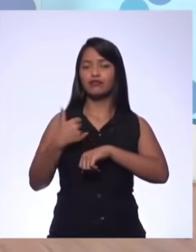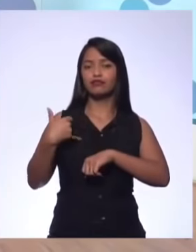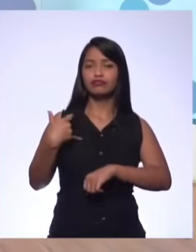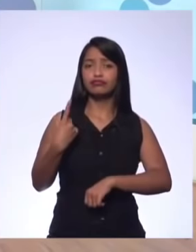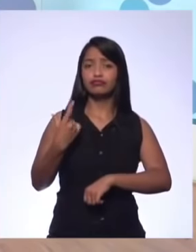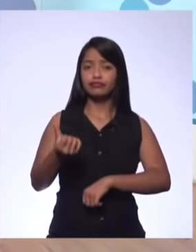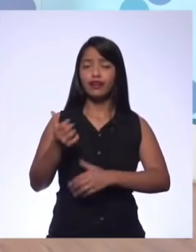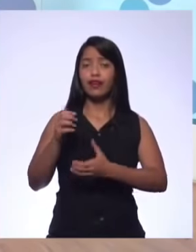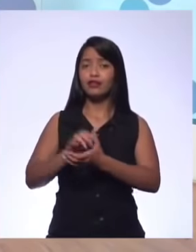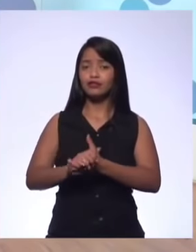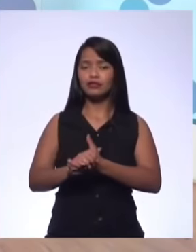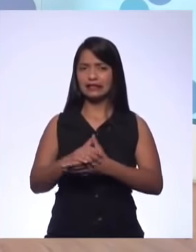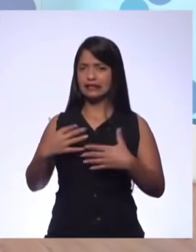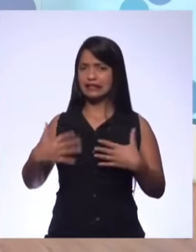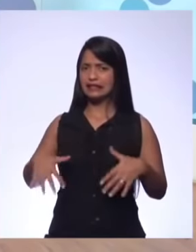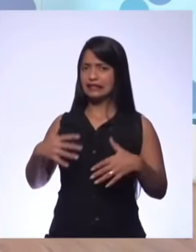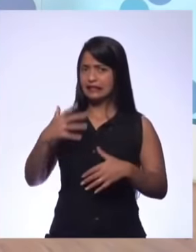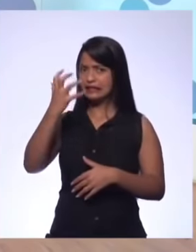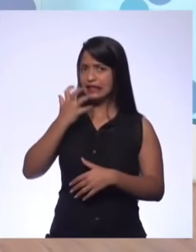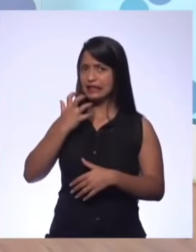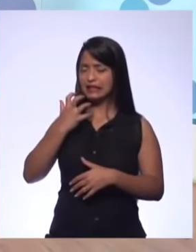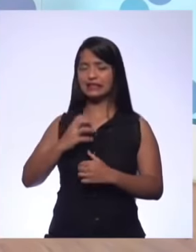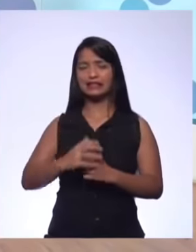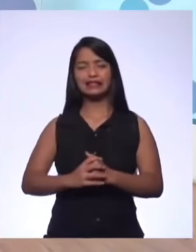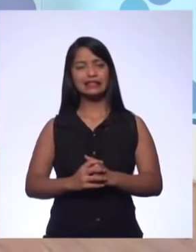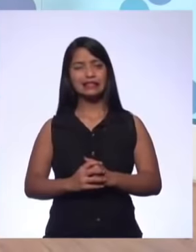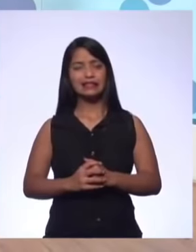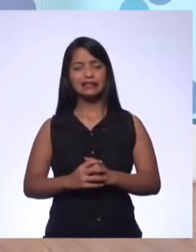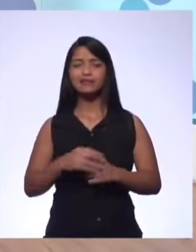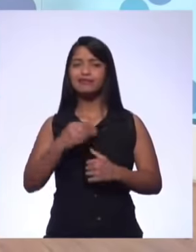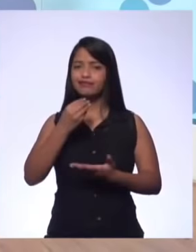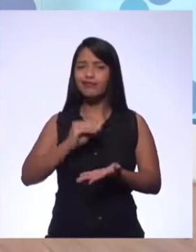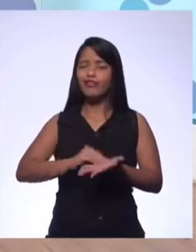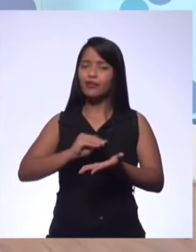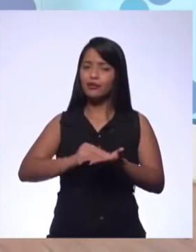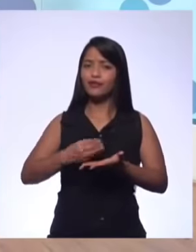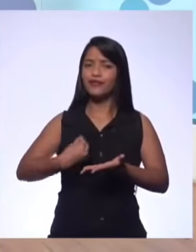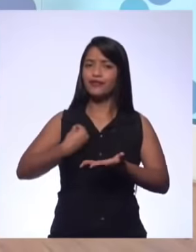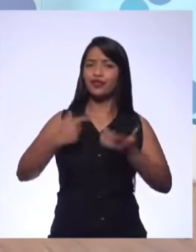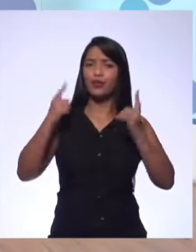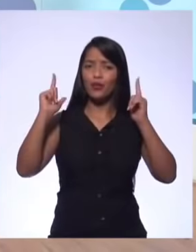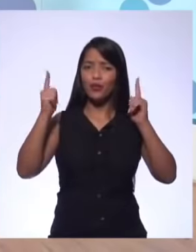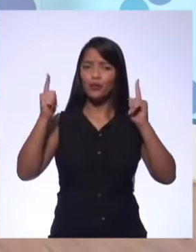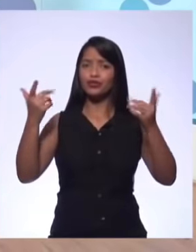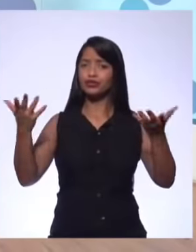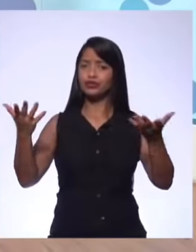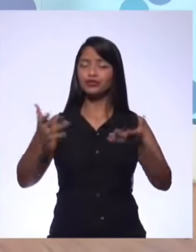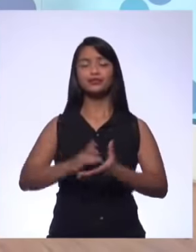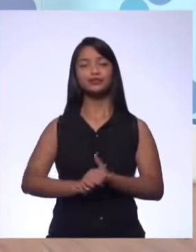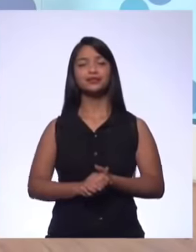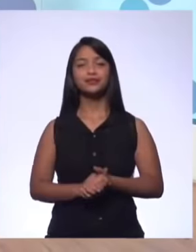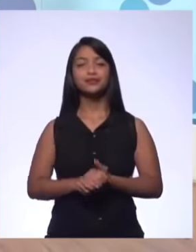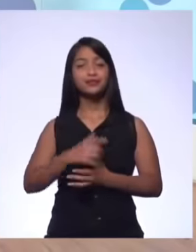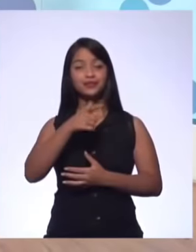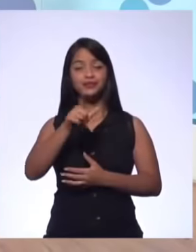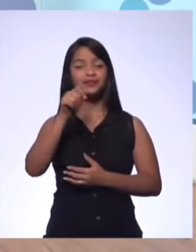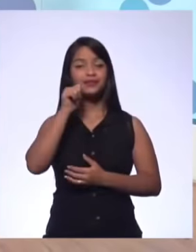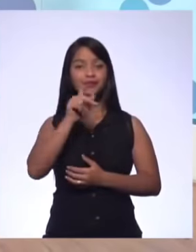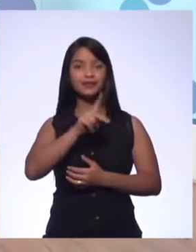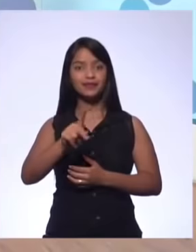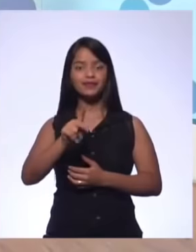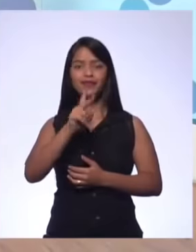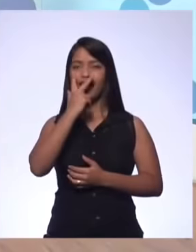casou. Sério? Sério. Aí não, tinha que curtir a vida mais, né? Pois é. Aí a Andréia e outra professora, acho que foi a Rita,